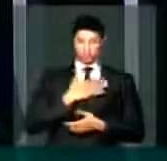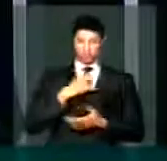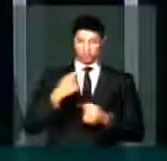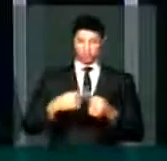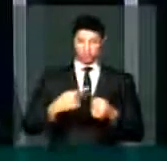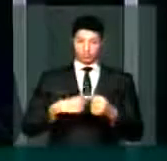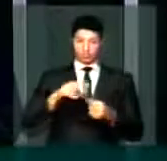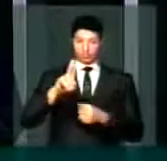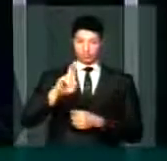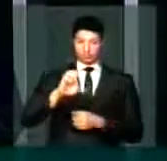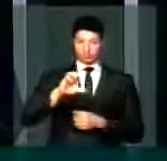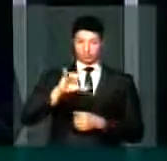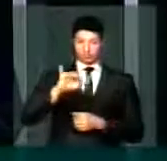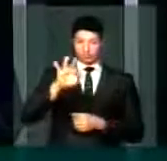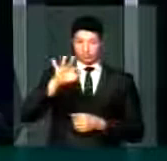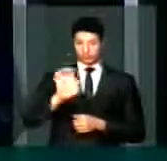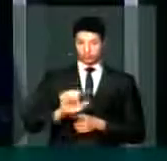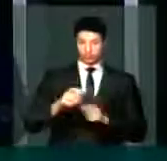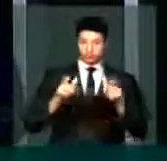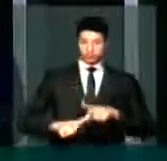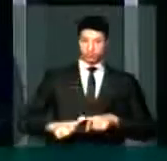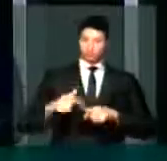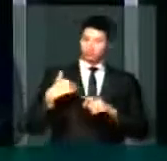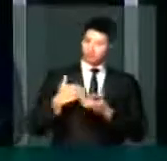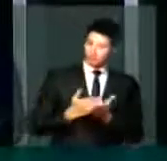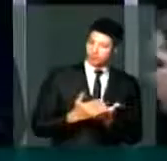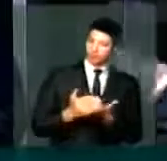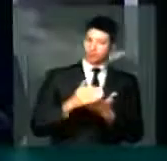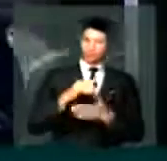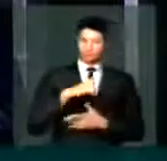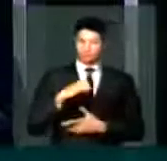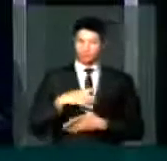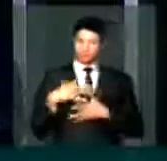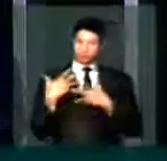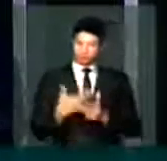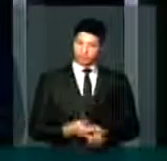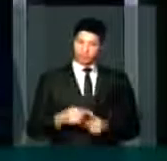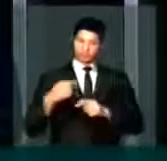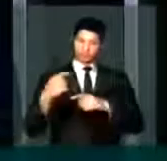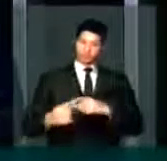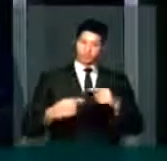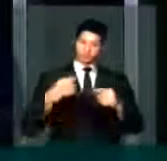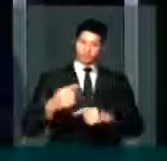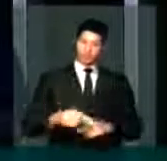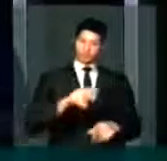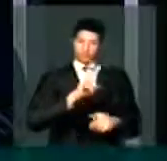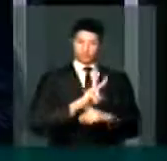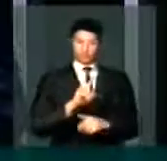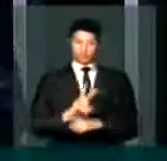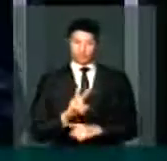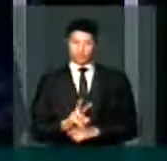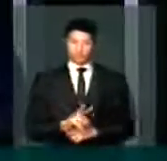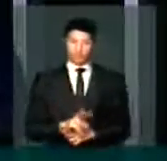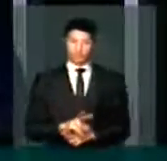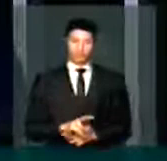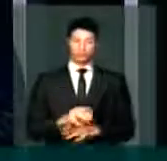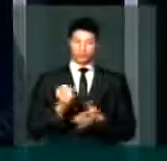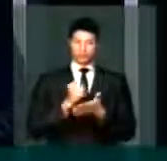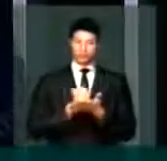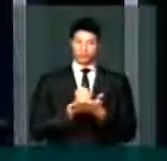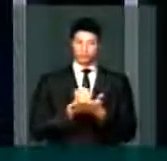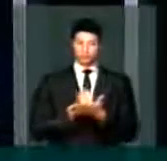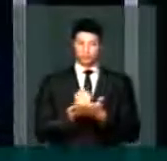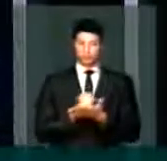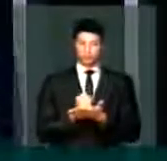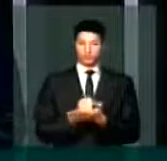na cidade do Recife, aonde desde então tenho carregado, além da fiscalização, do